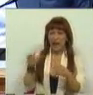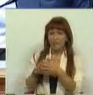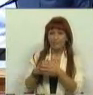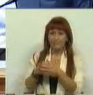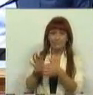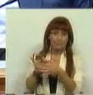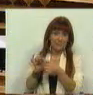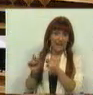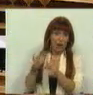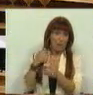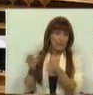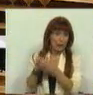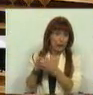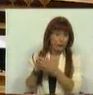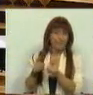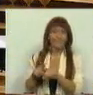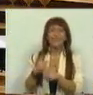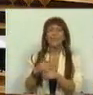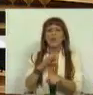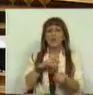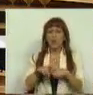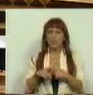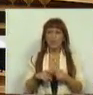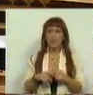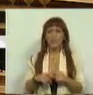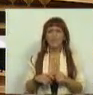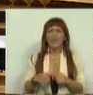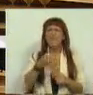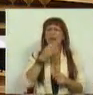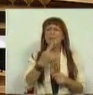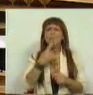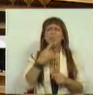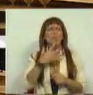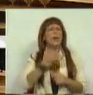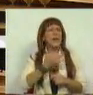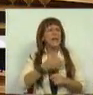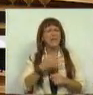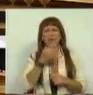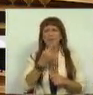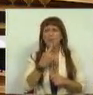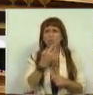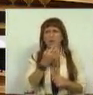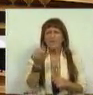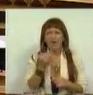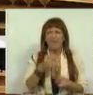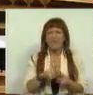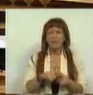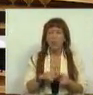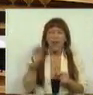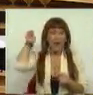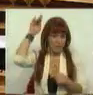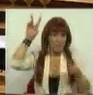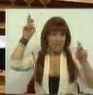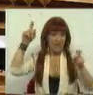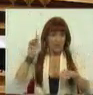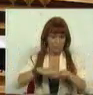coligação. É que o senhor deputado, que fala tanto em credibilidade, acaba por apadrinhar com estes